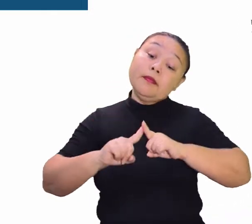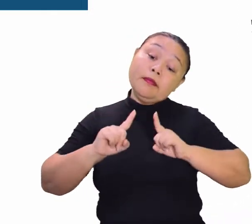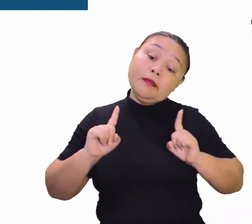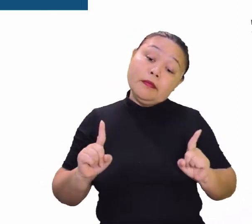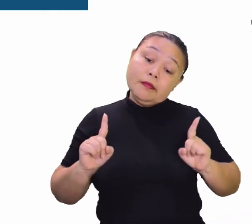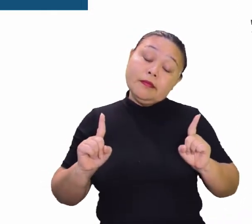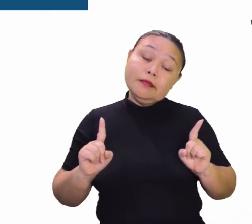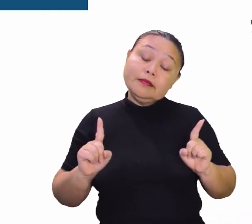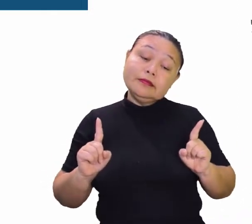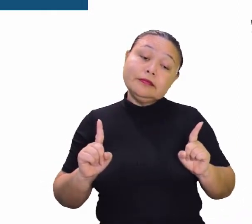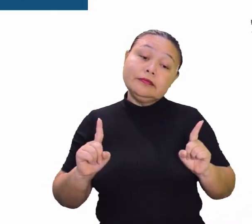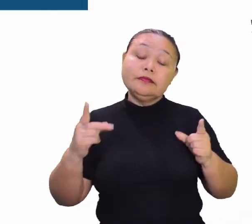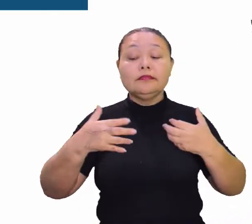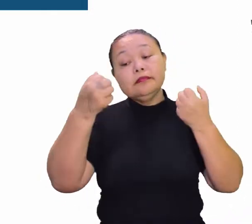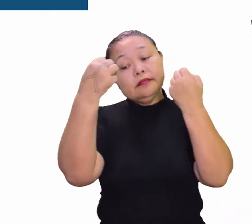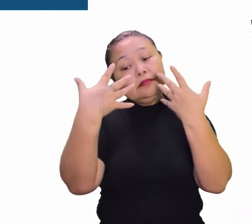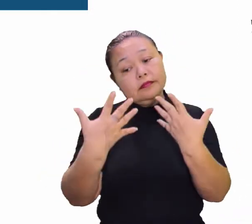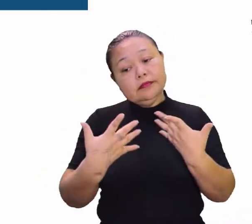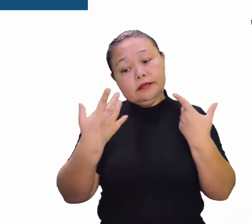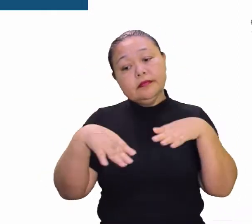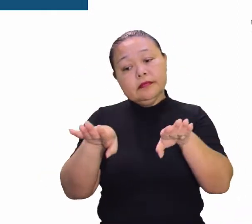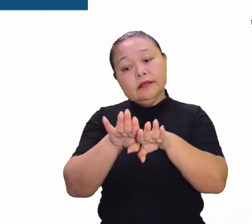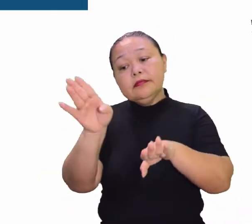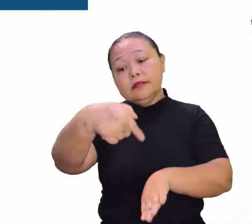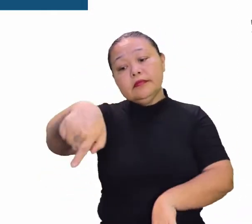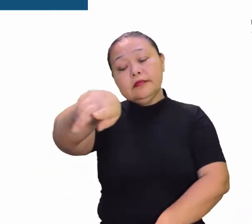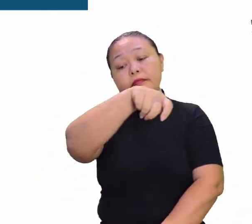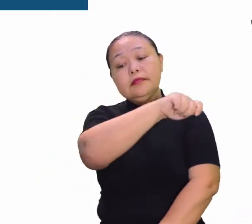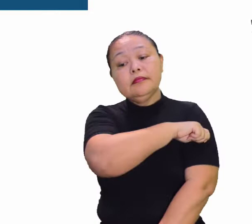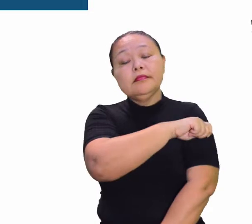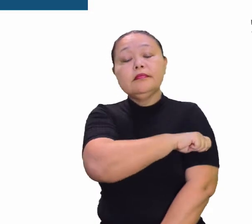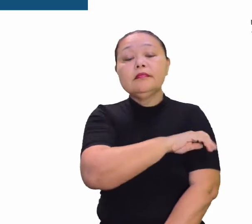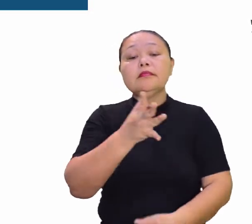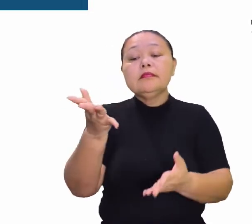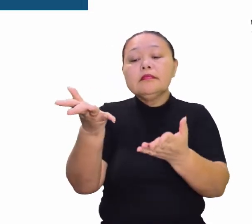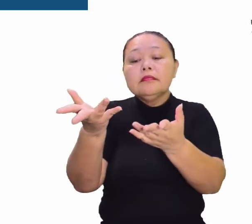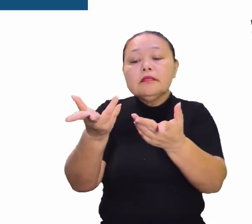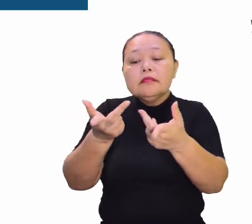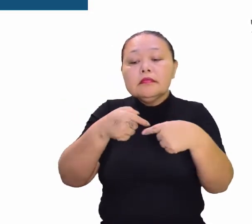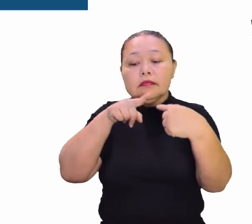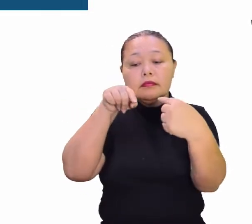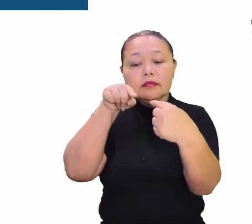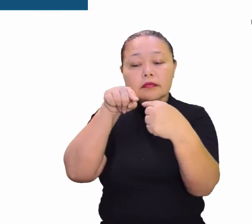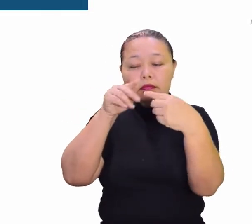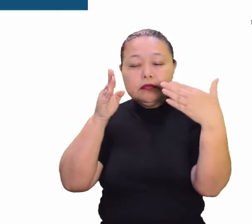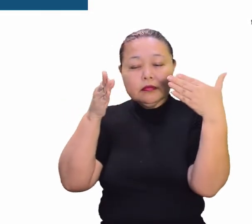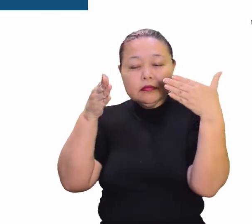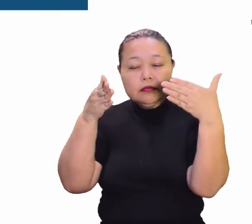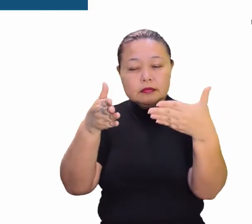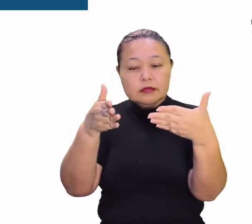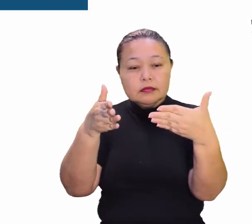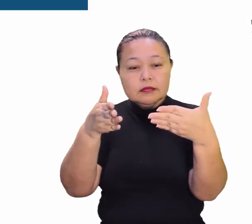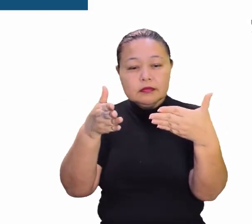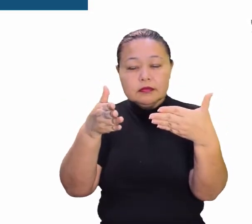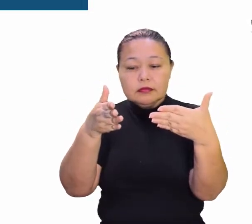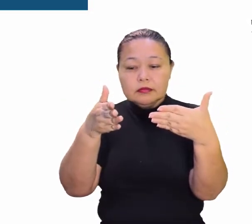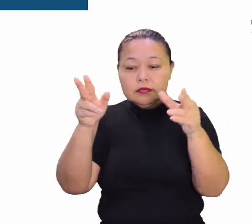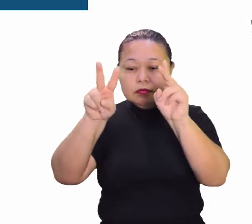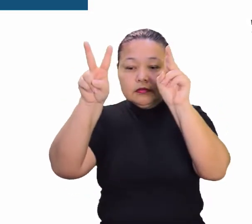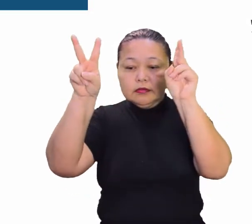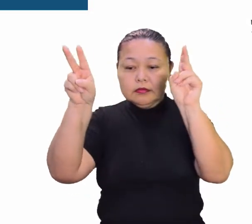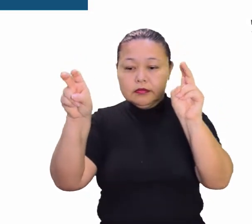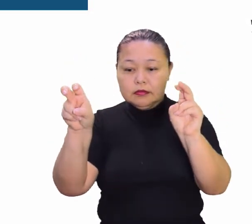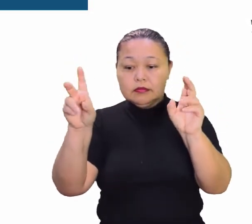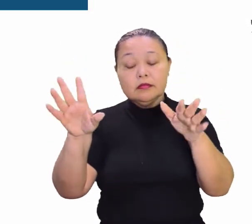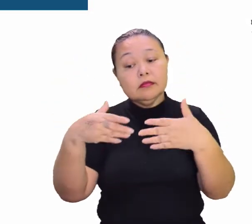gente tem que explicar também para o aluno que a habilidade ela está relacionada diretamente ao assunto da